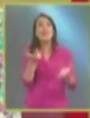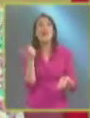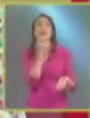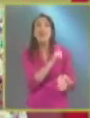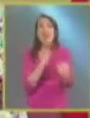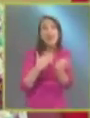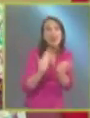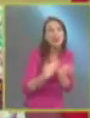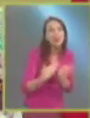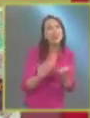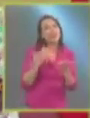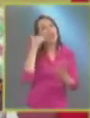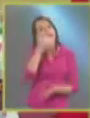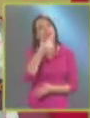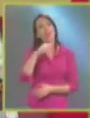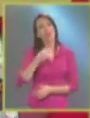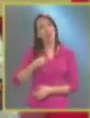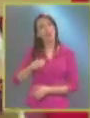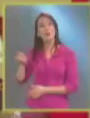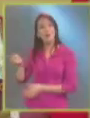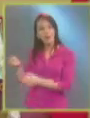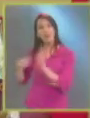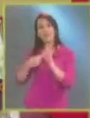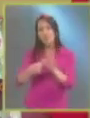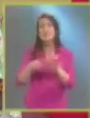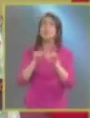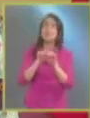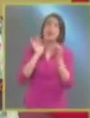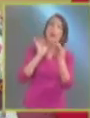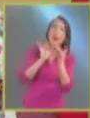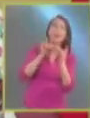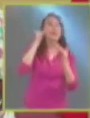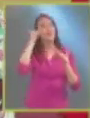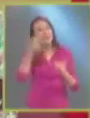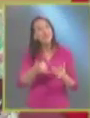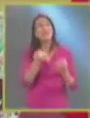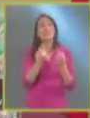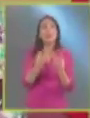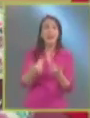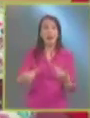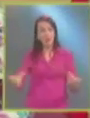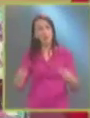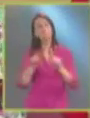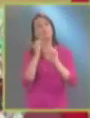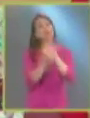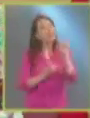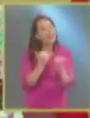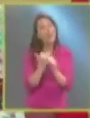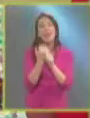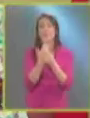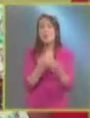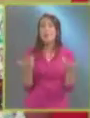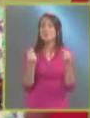Elisete, maravilhoso. 32090021, quer falar com a gente? 32090021, tem os canais pela internet. Tá cheio